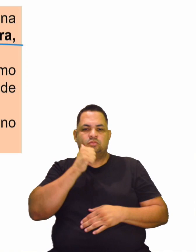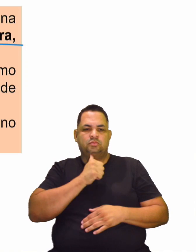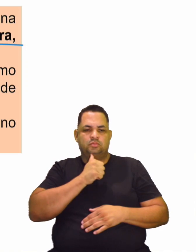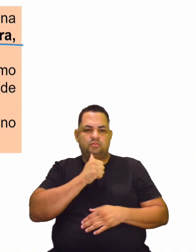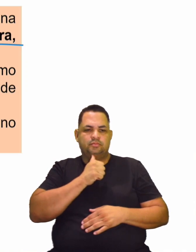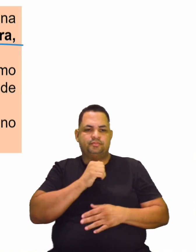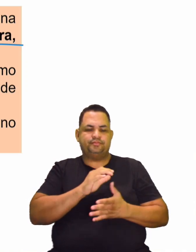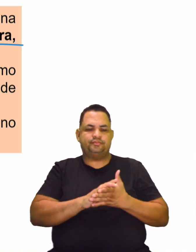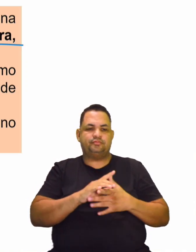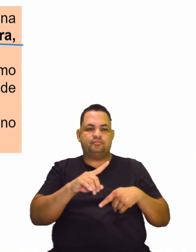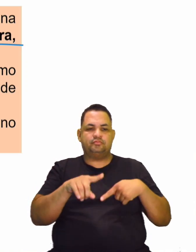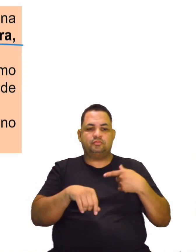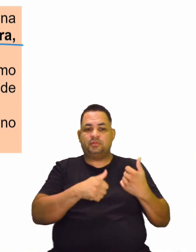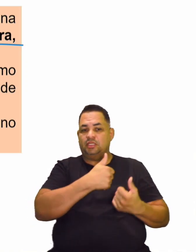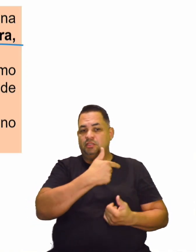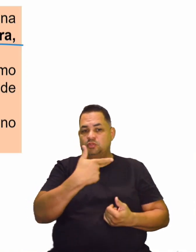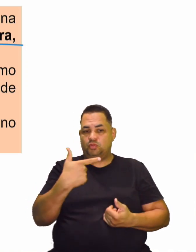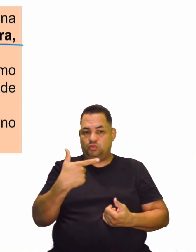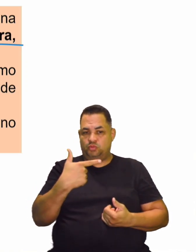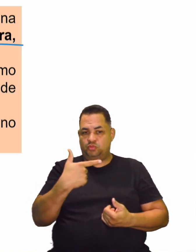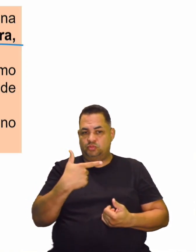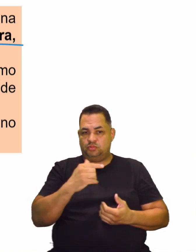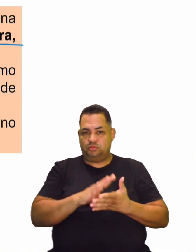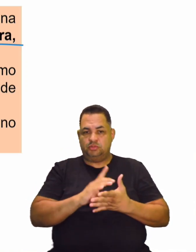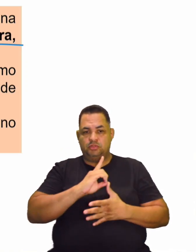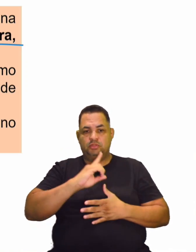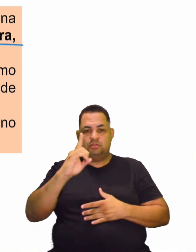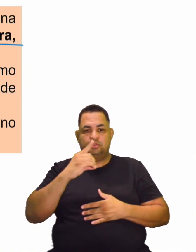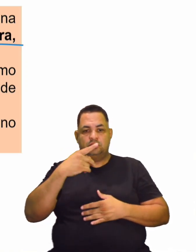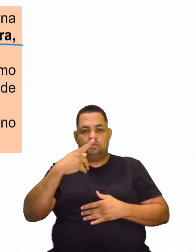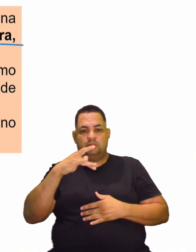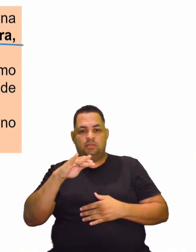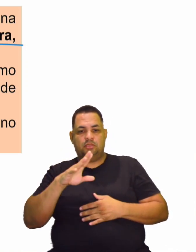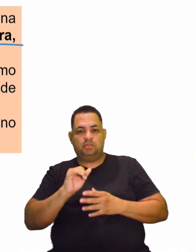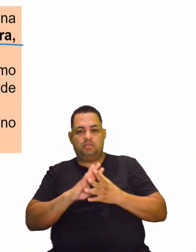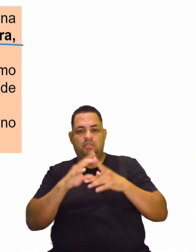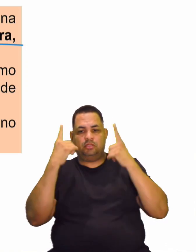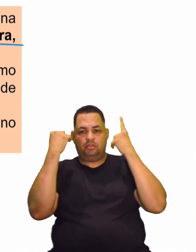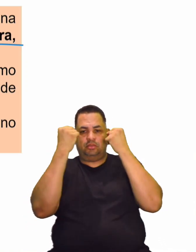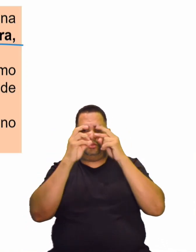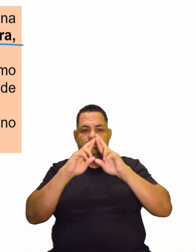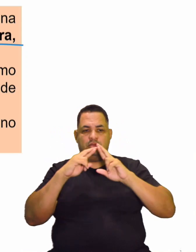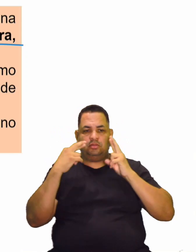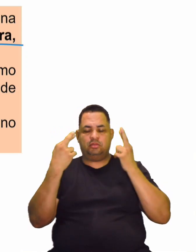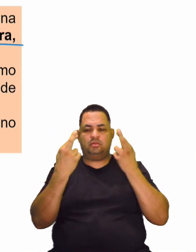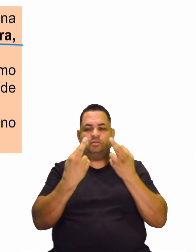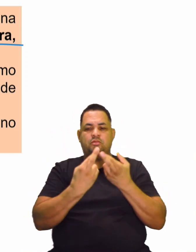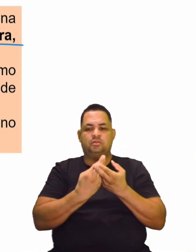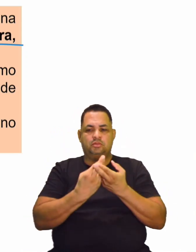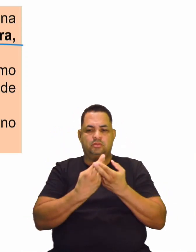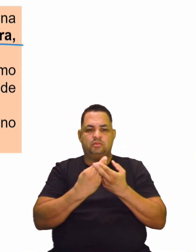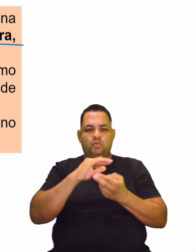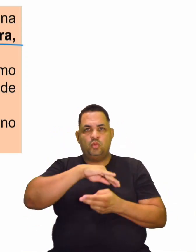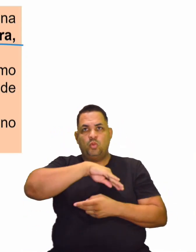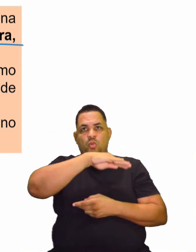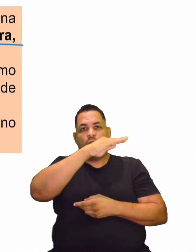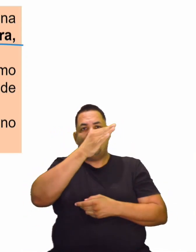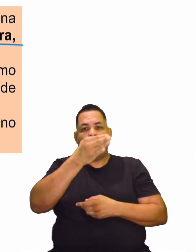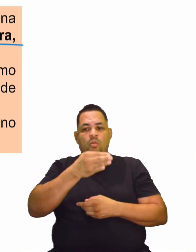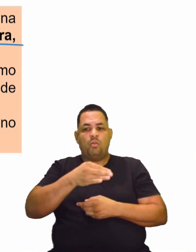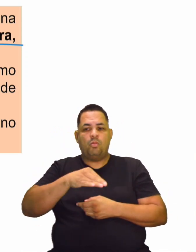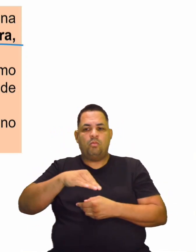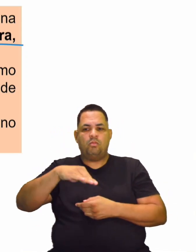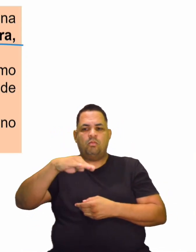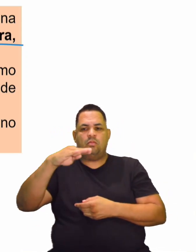desses 12 deuses, do panteão grego, se reuniram no Monte Olimpo. Então, estudante, vou trazer